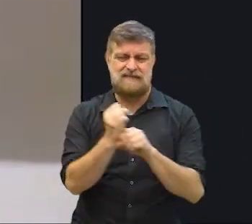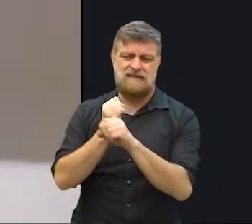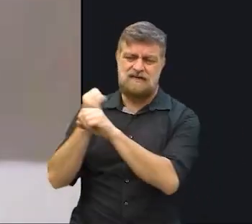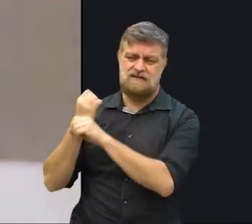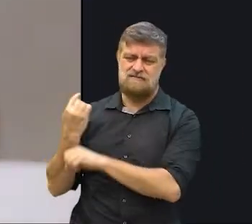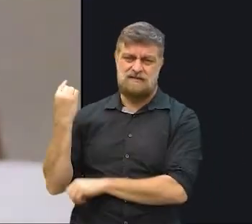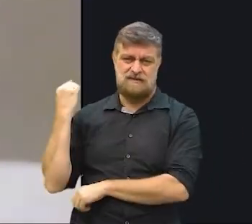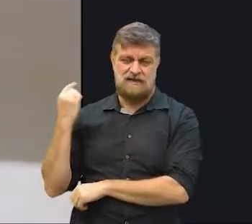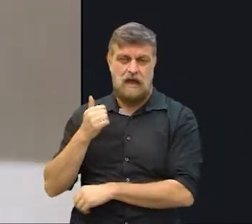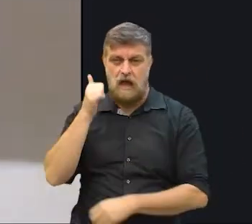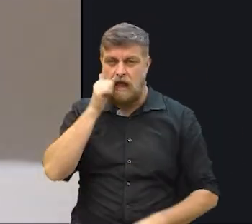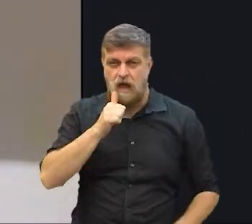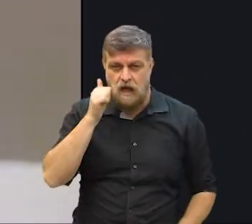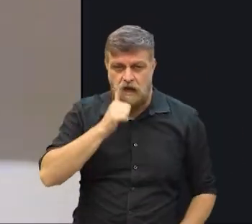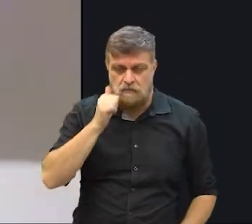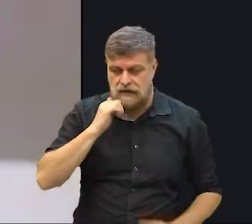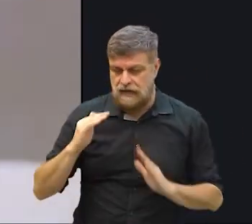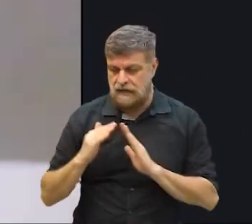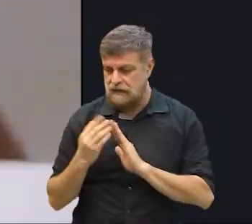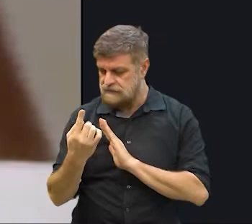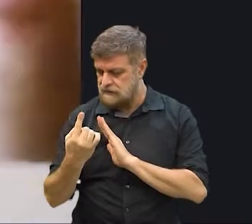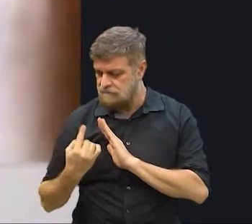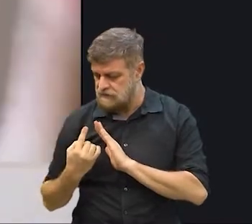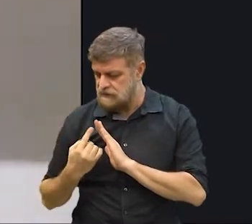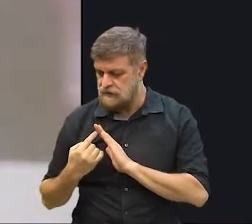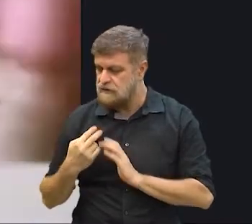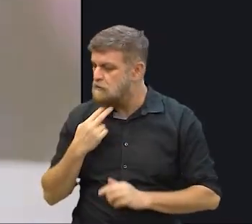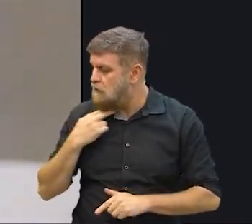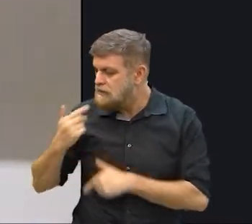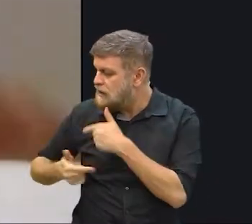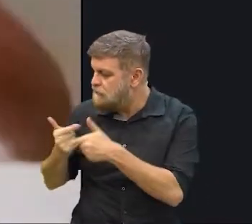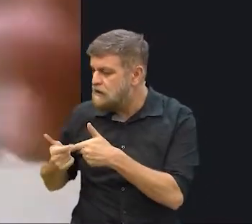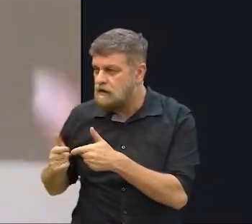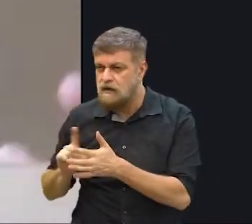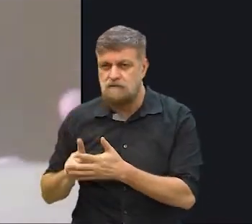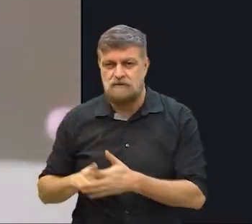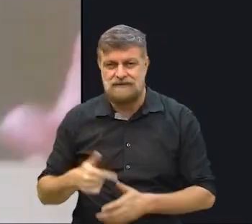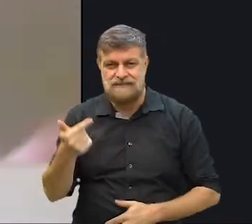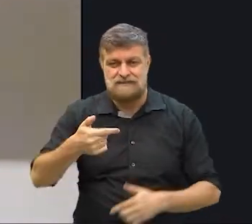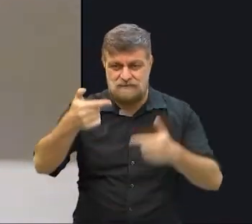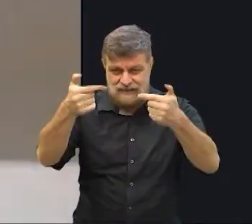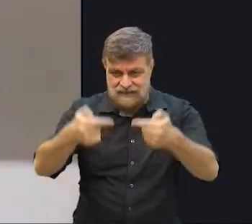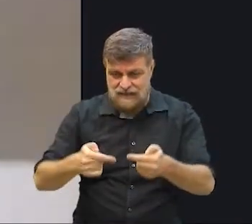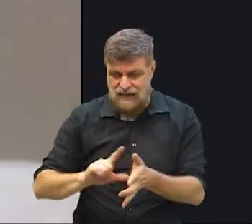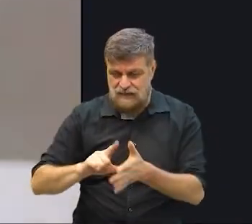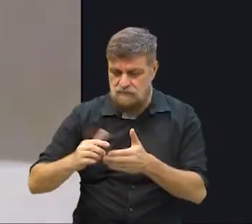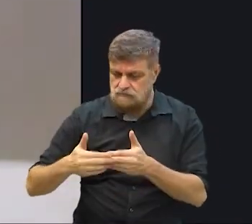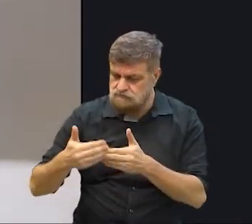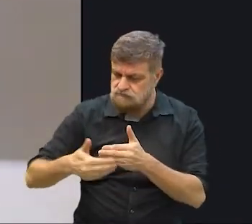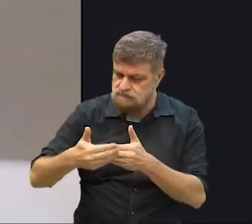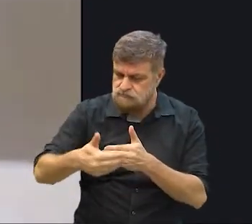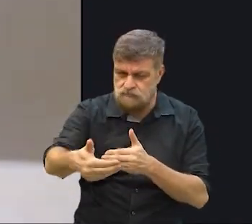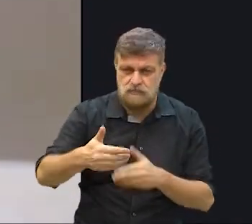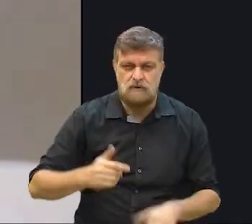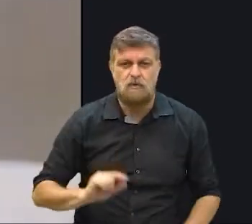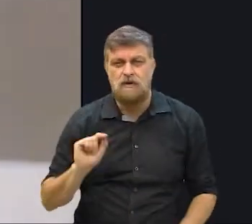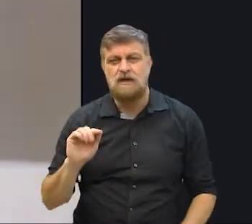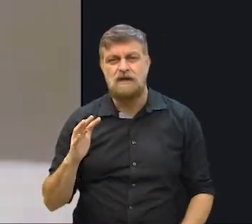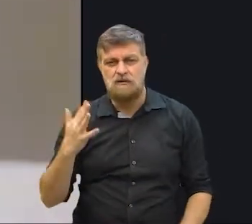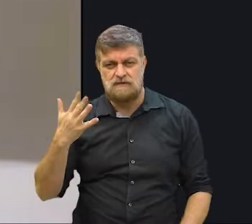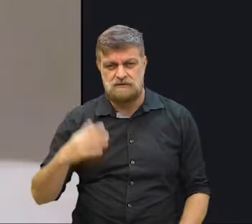preconceitos de há 100 anos atrás, como as mulheres ficam em casa, não trabalham. Logo depois da Segunda Guerra